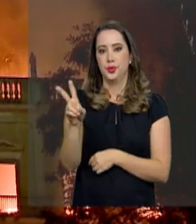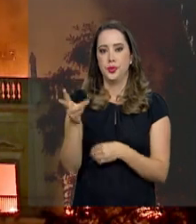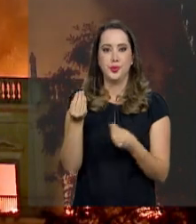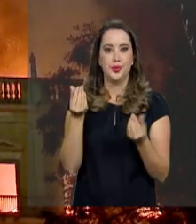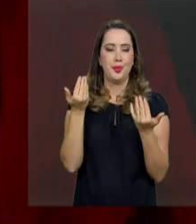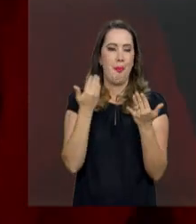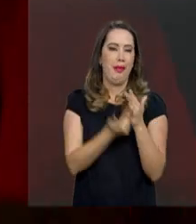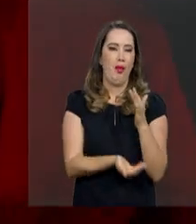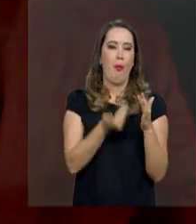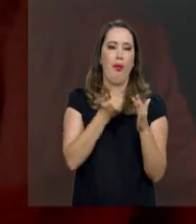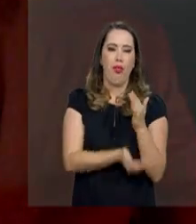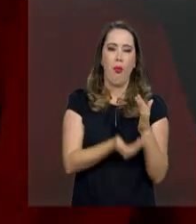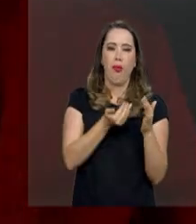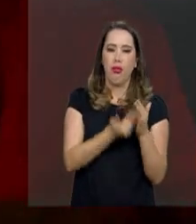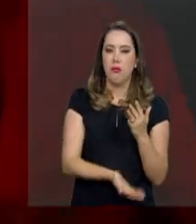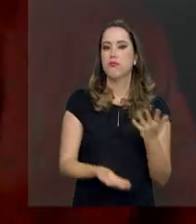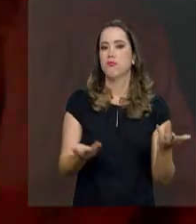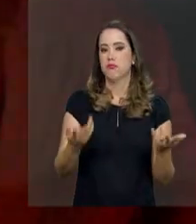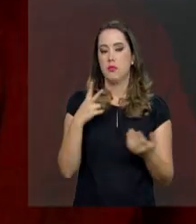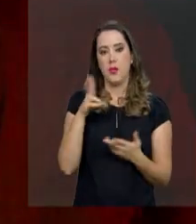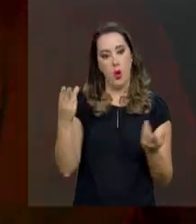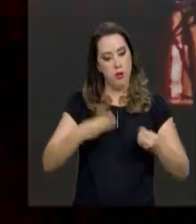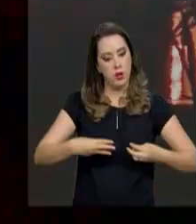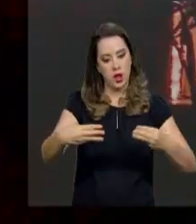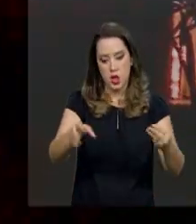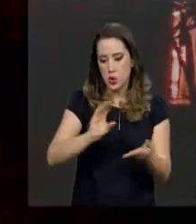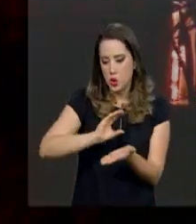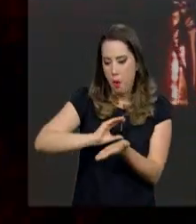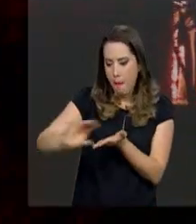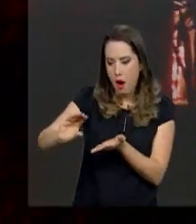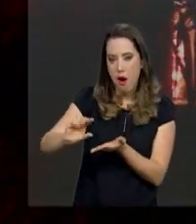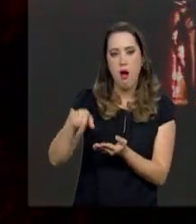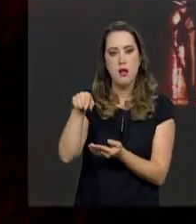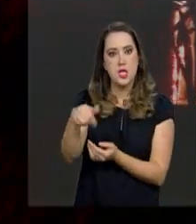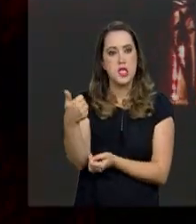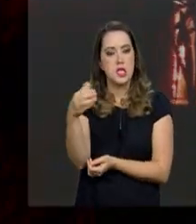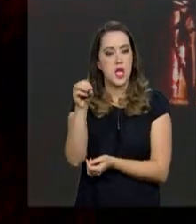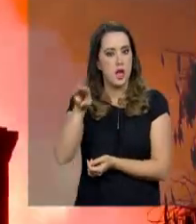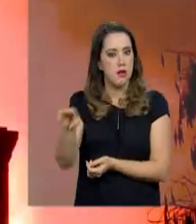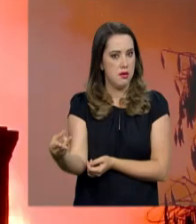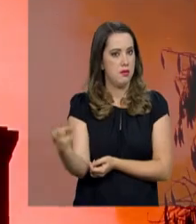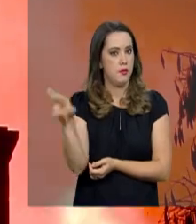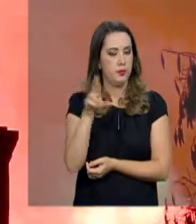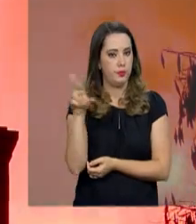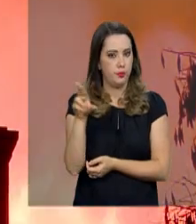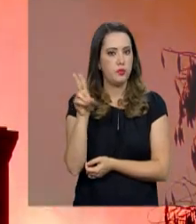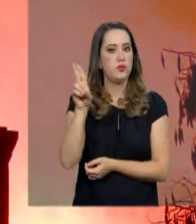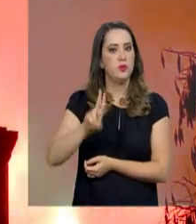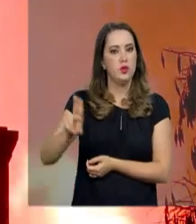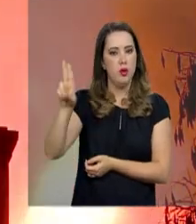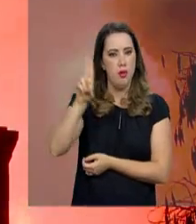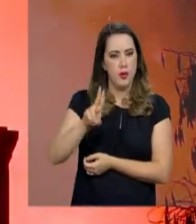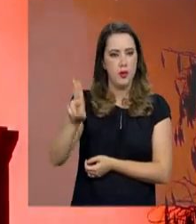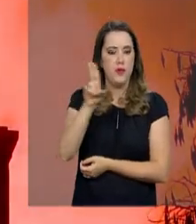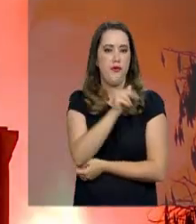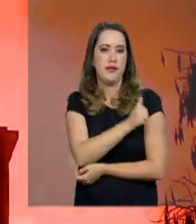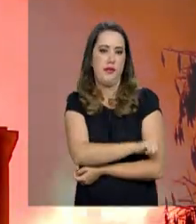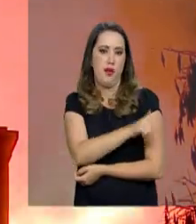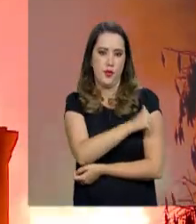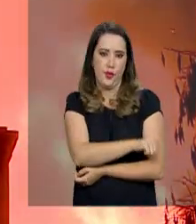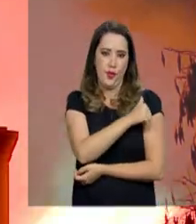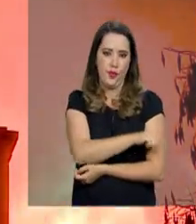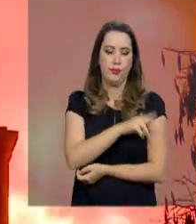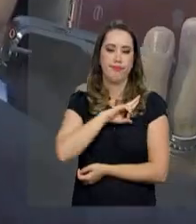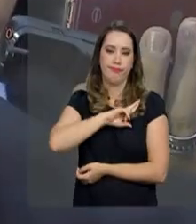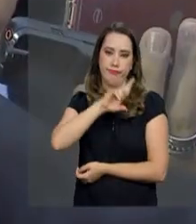ministro da Educação anunciou repasse imediato de 10 milhões de reais para a Universidade Federal do Rio de Janeiro, responsável